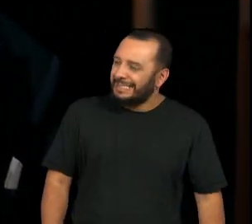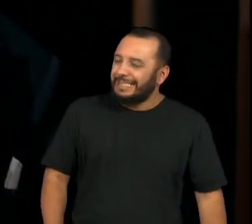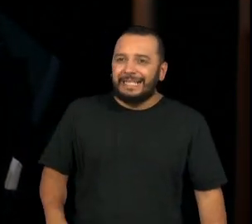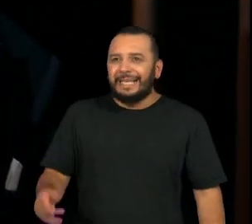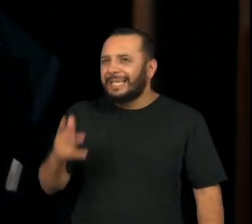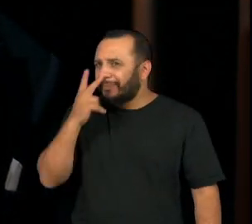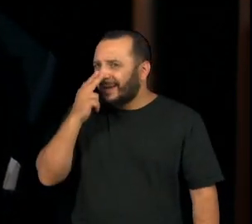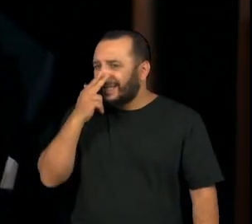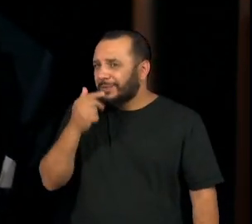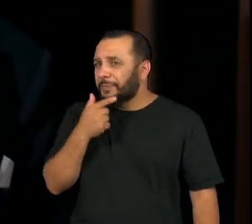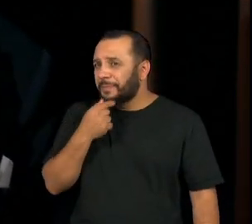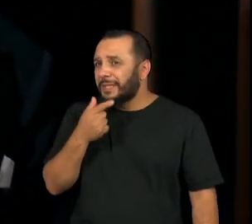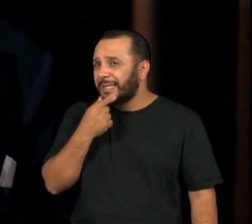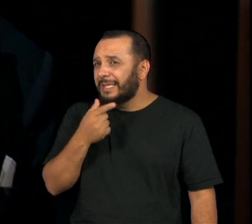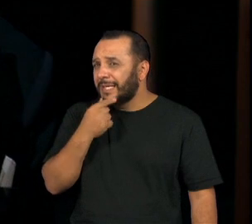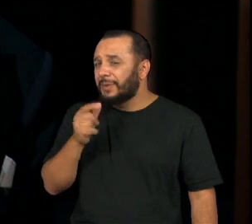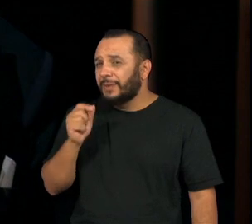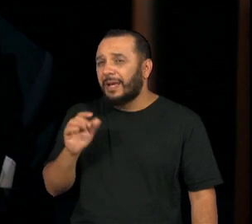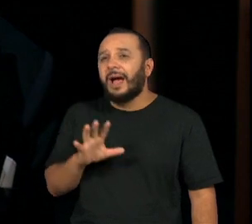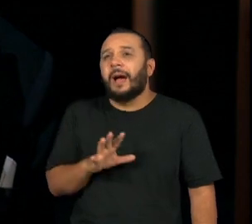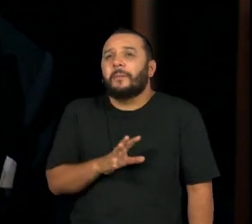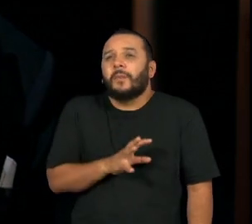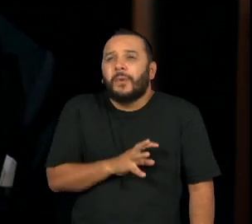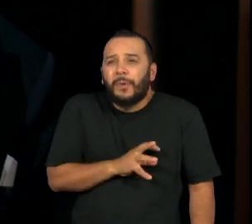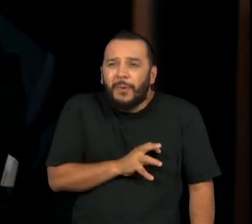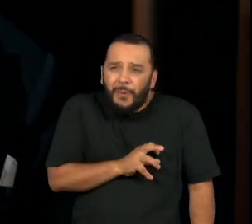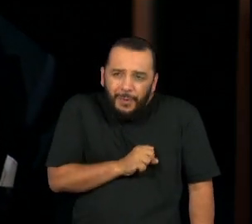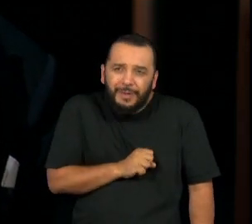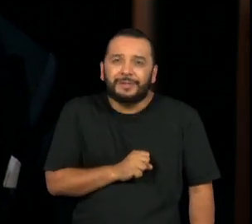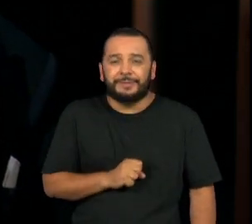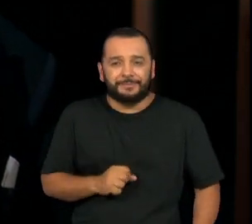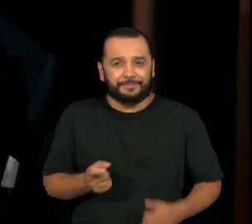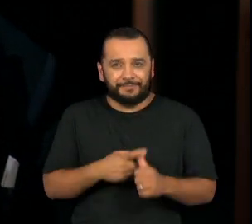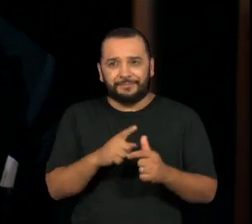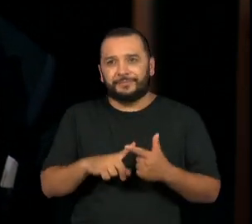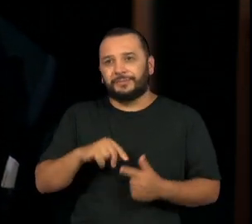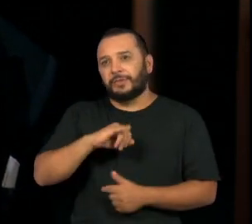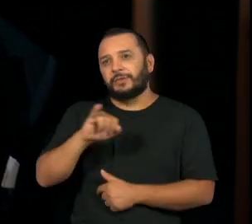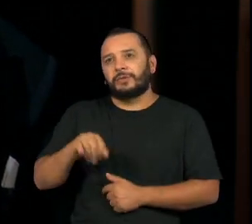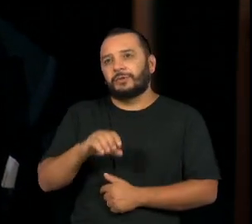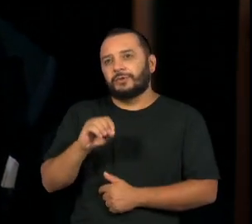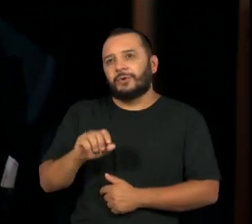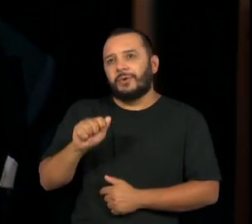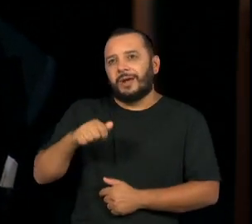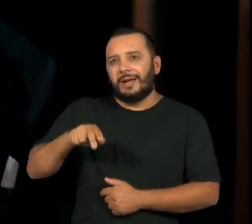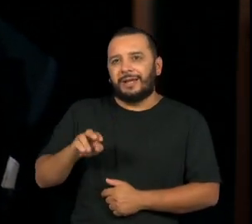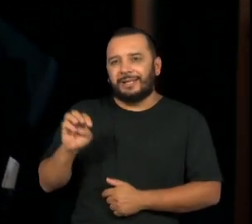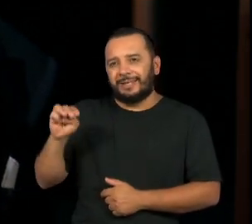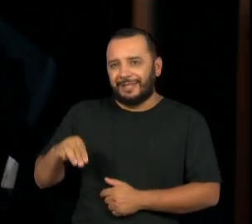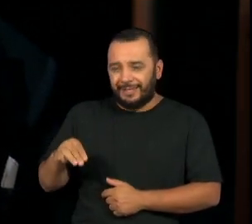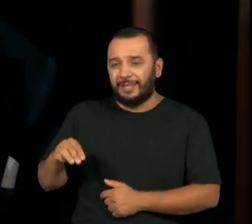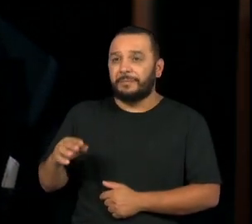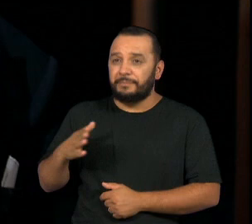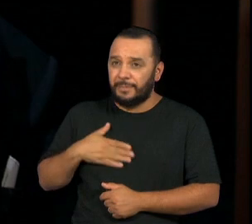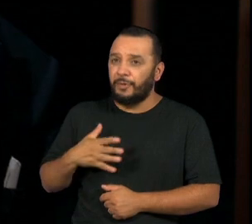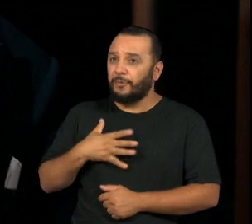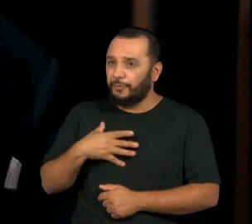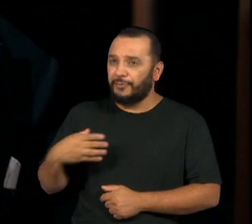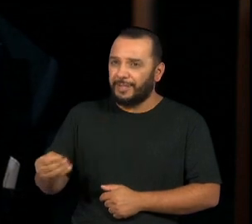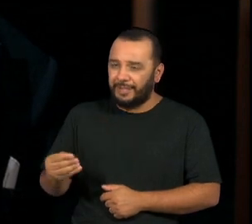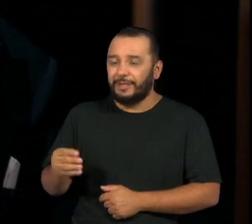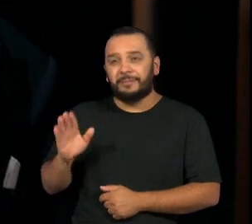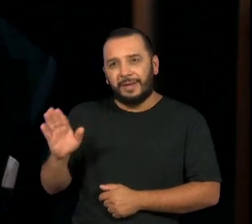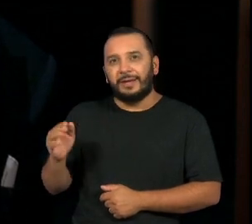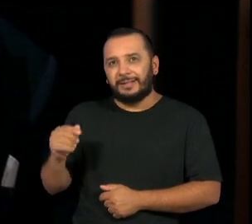menino muito, muito amoroso, né? O Joaquim, ele é meu filho, mas ele não é meu filho biológico. Ele é filho